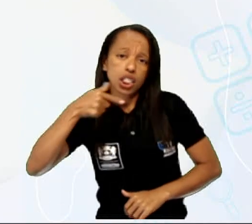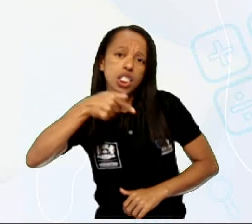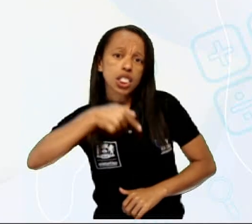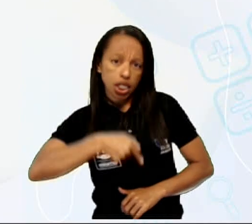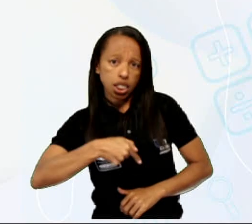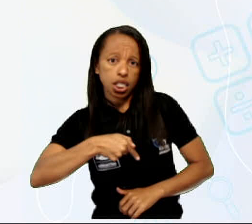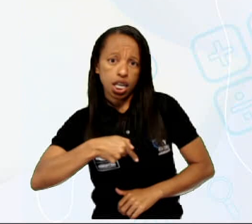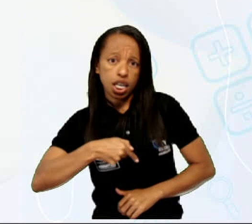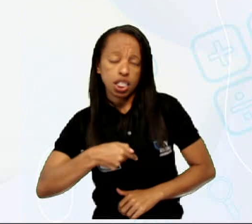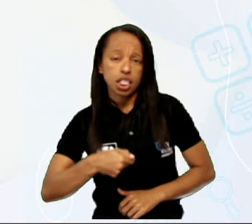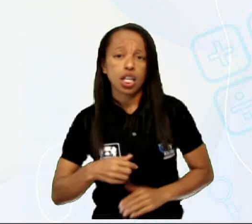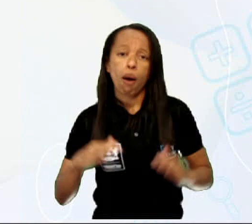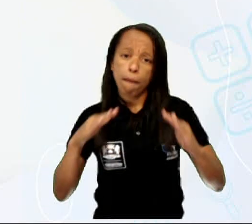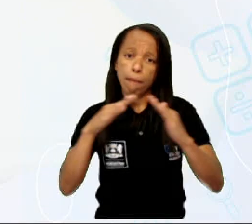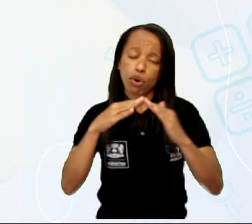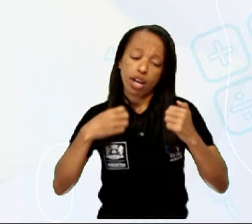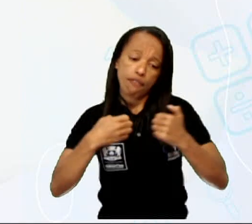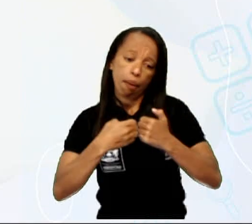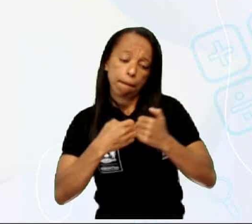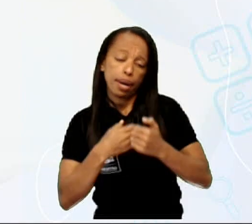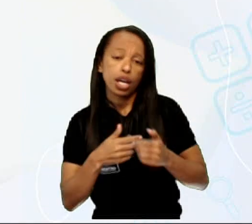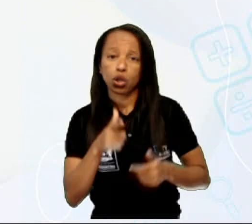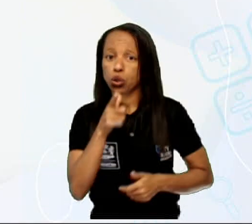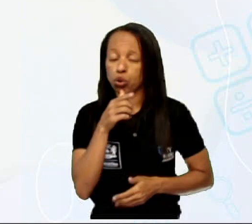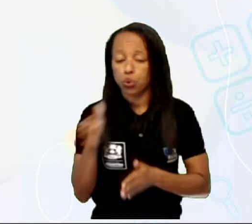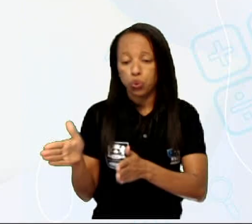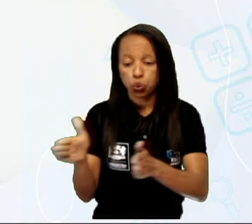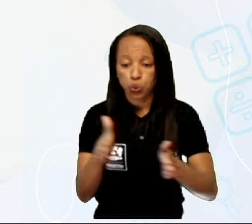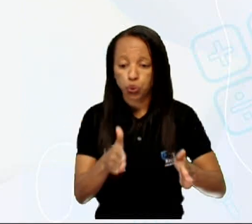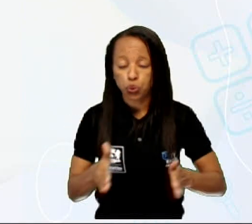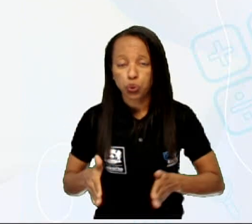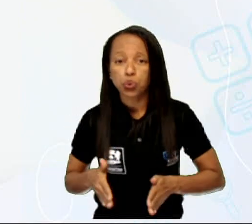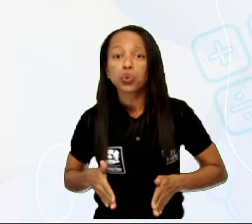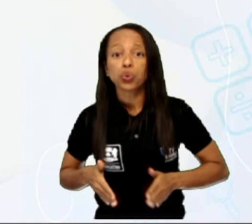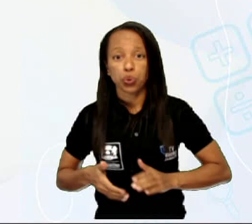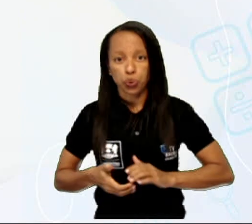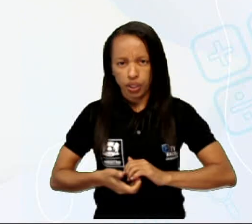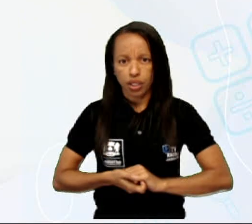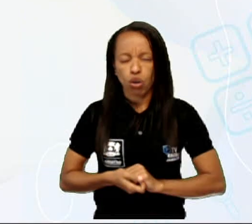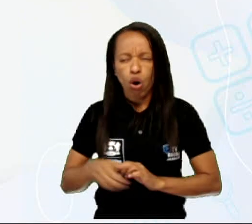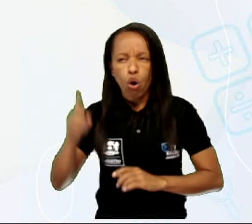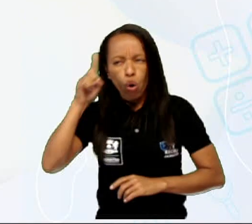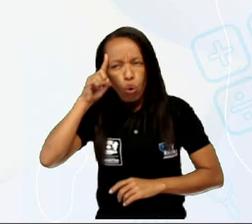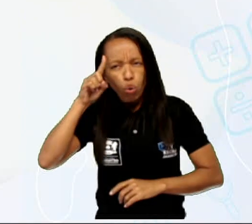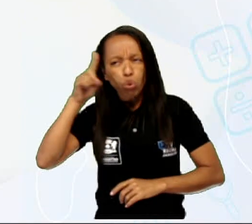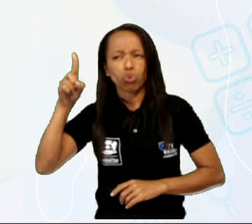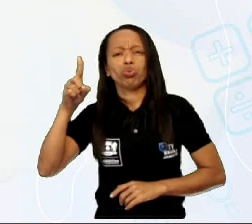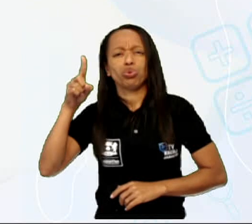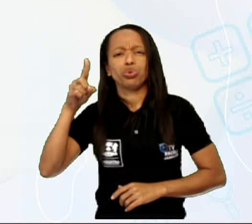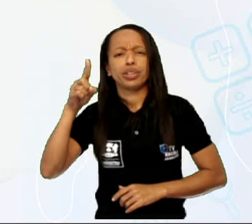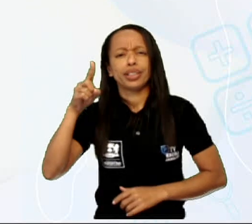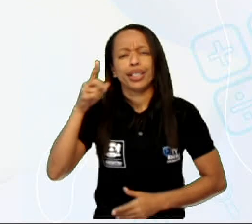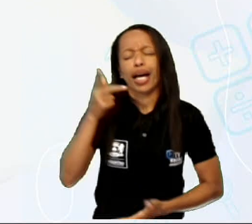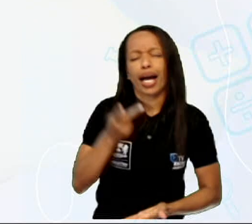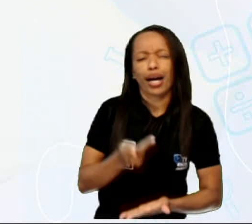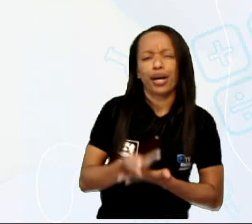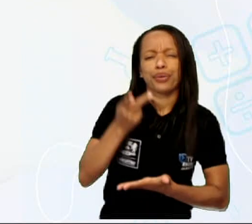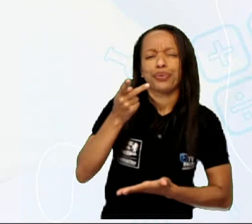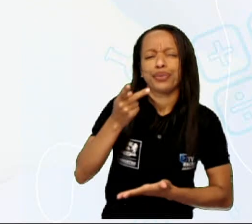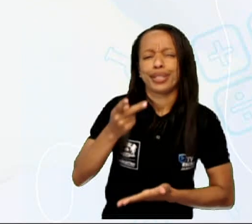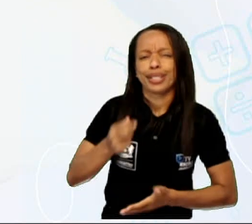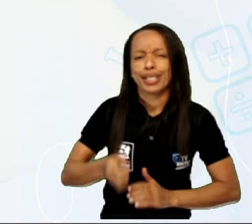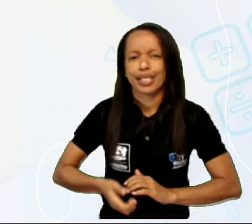dia fez uma cena que admirou a cidade. O rio estava de nado. Vinha um vaqueiro de fora.